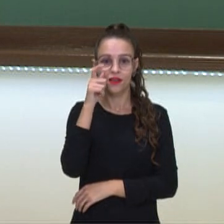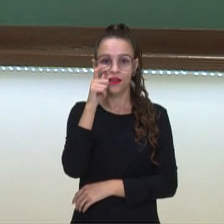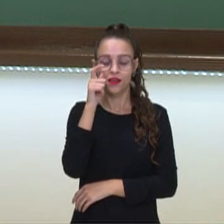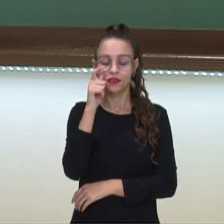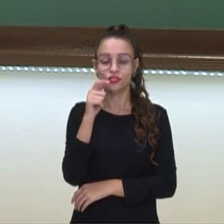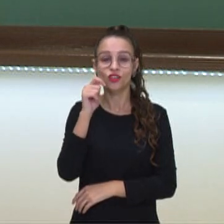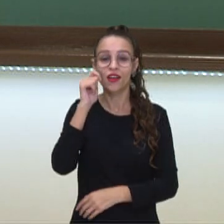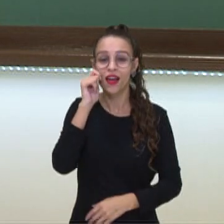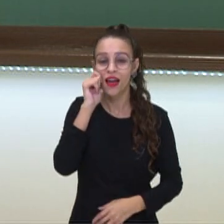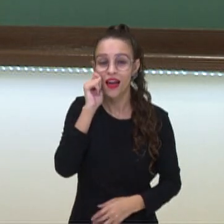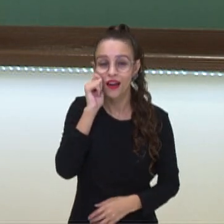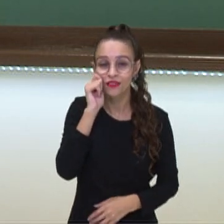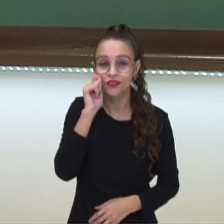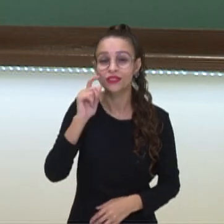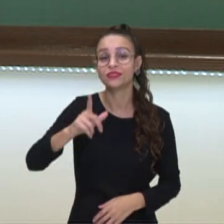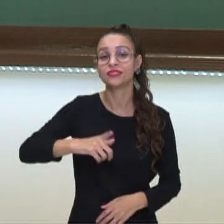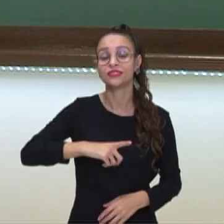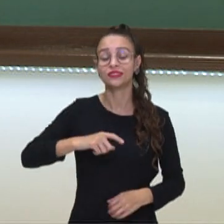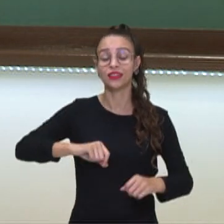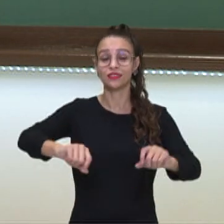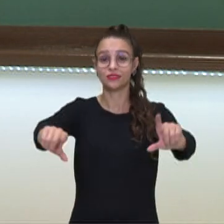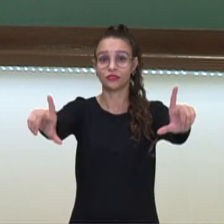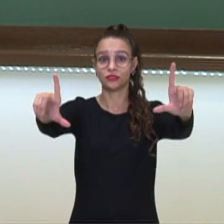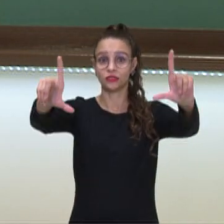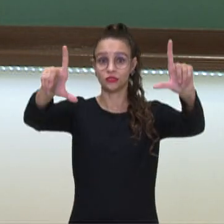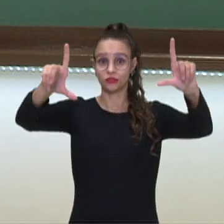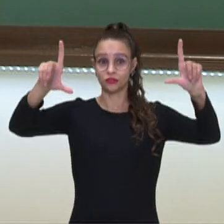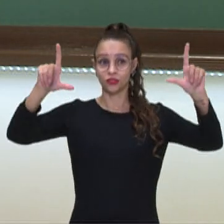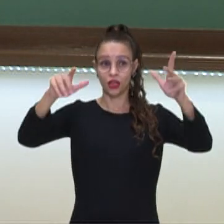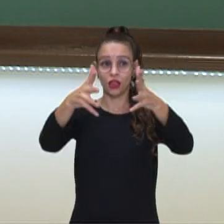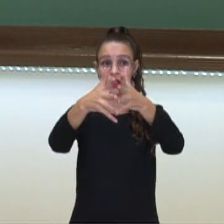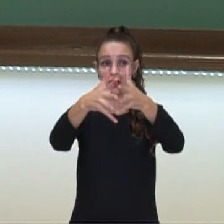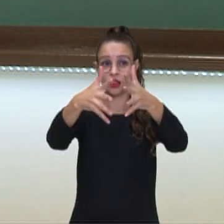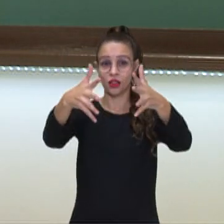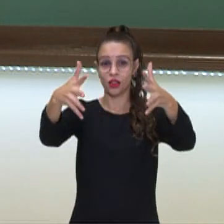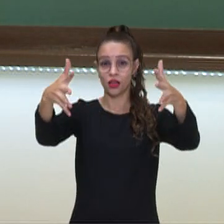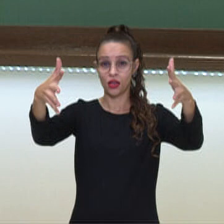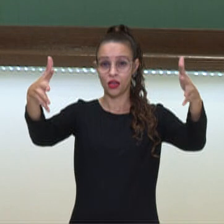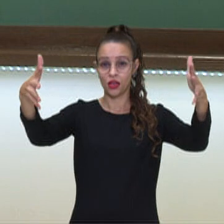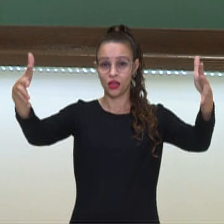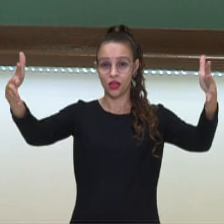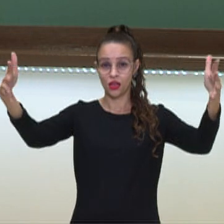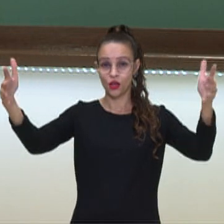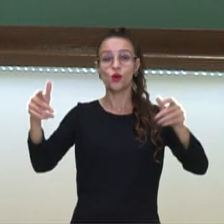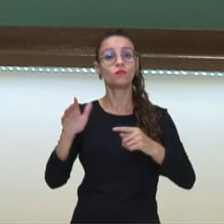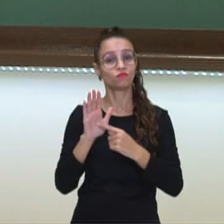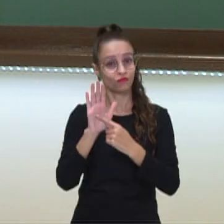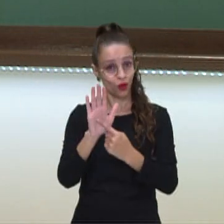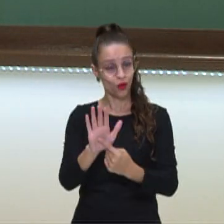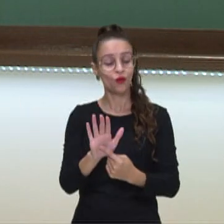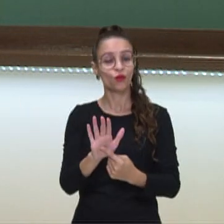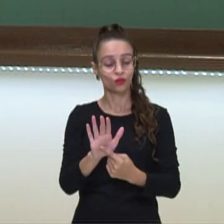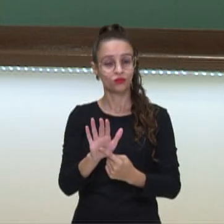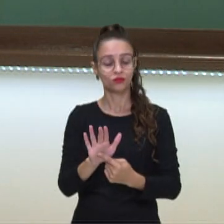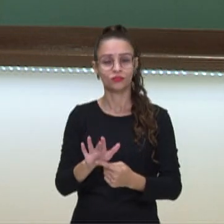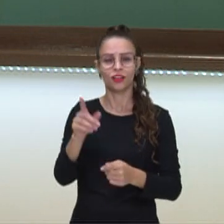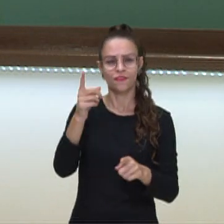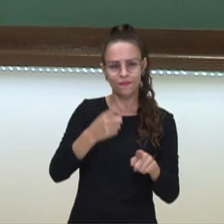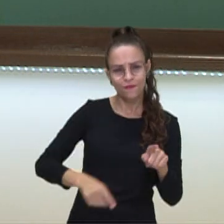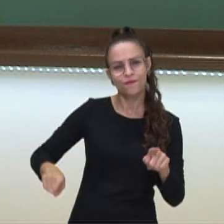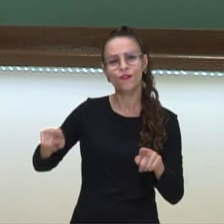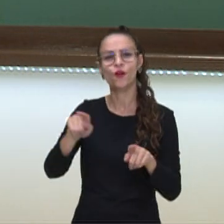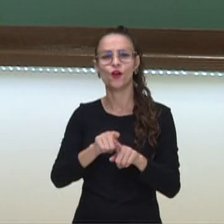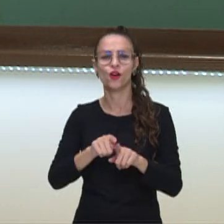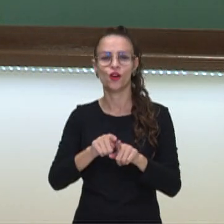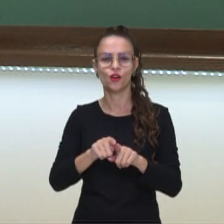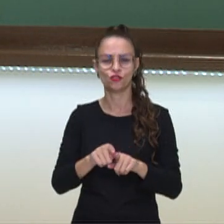partida ao vivo, existe um telão imenso que mostra as imagens da partida, o replay daquele